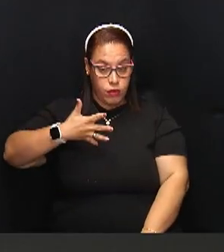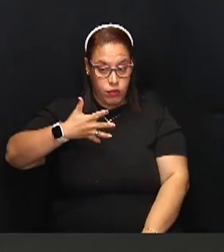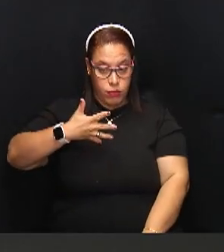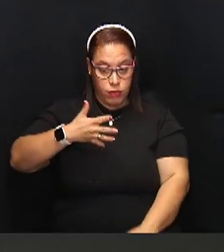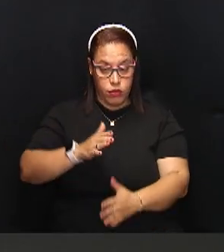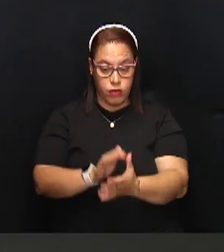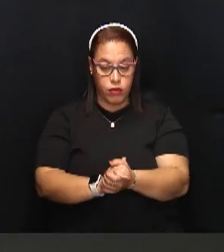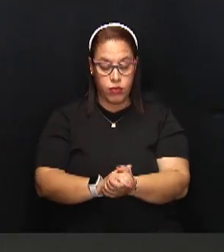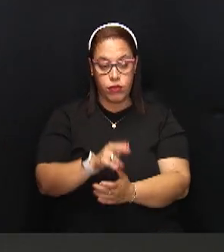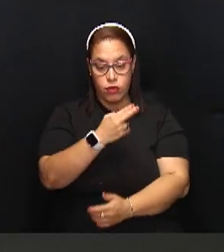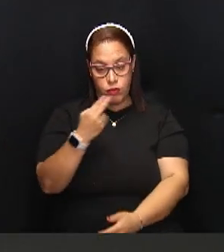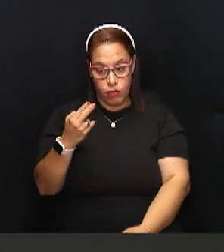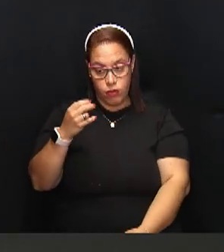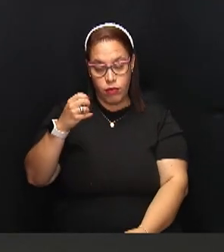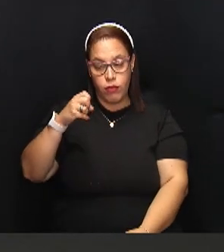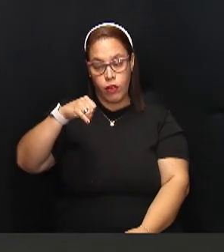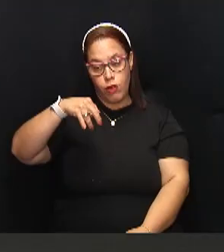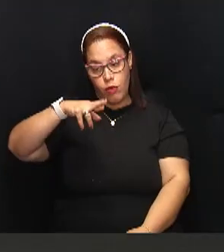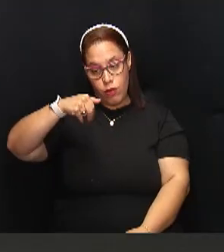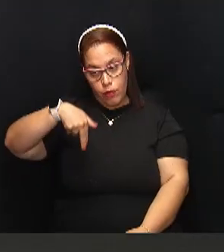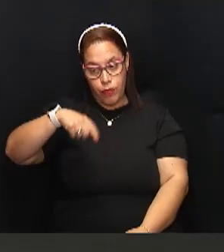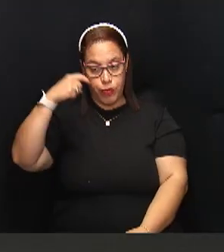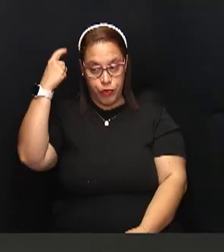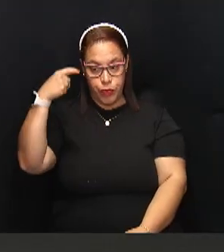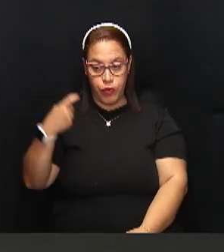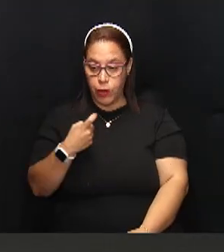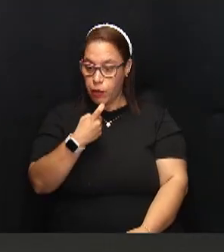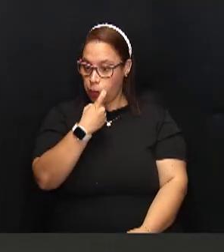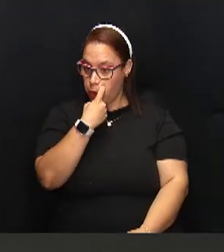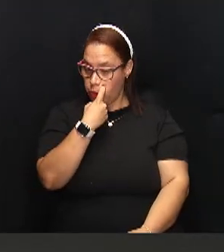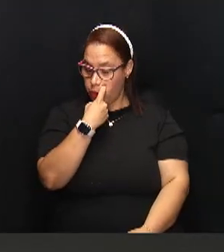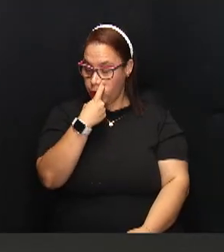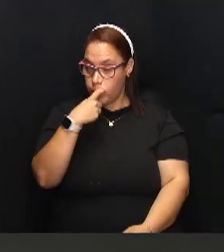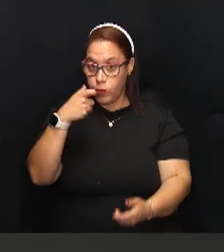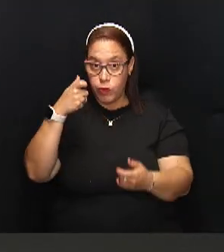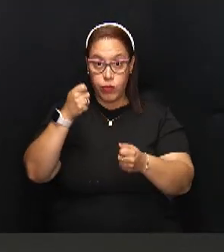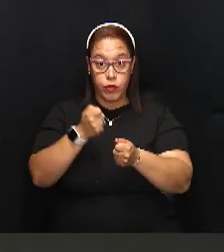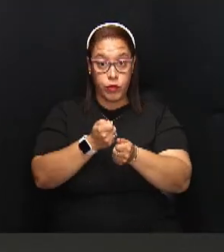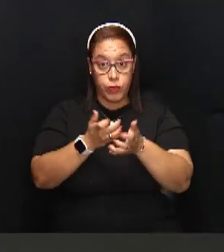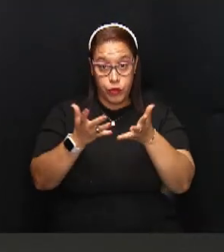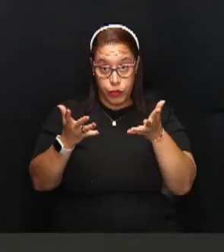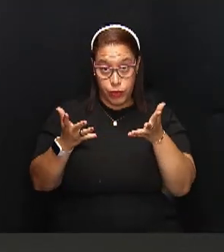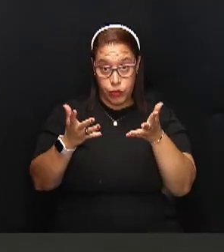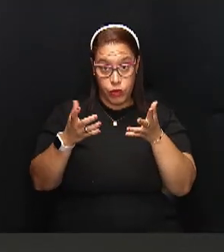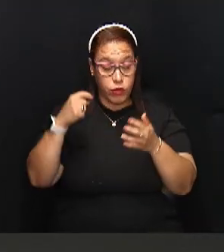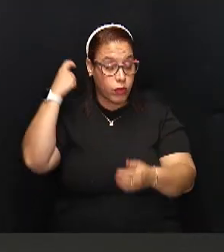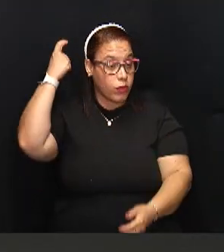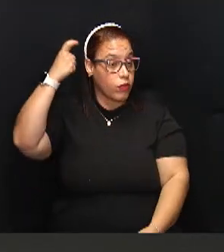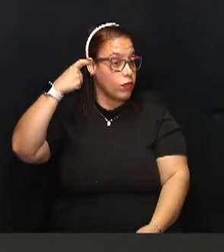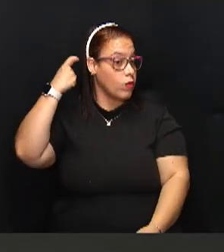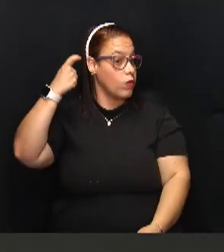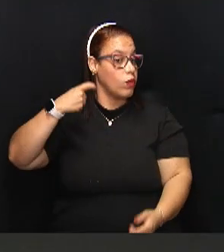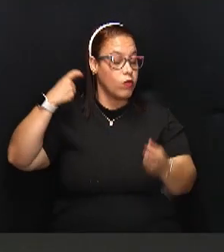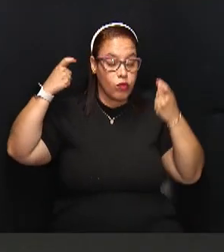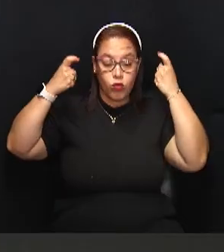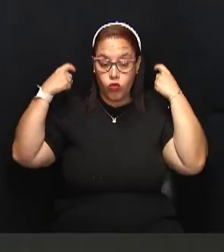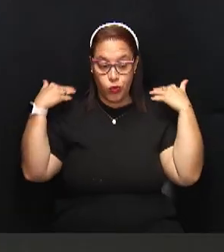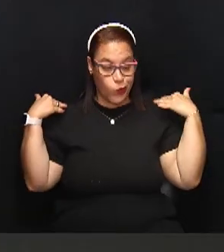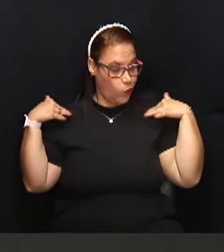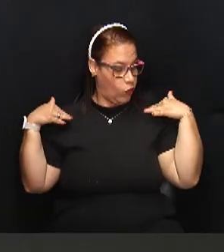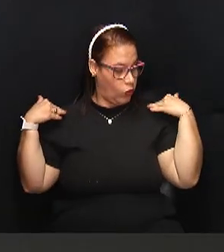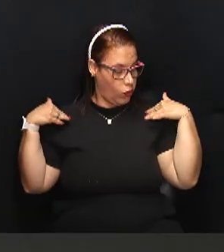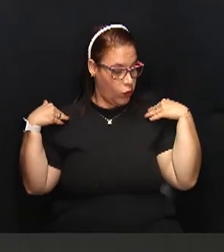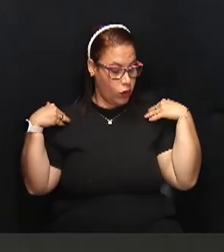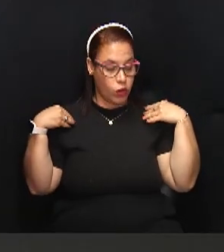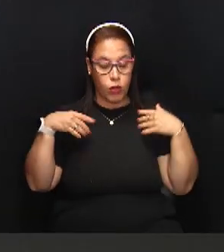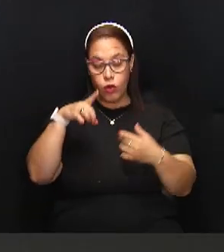audiodescrição. O meu nome é Mirna Abreu, eu sou uma mulher negra de pele clara, tenho os cabelos cacheados um pouco acima dos ombros com